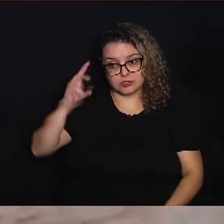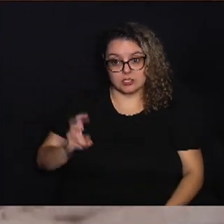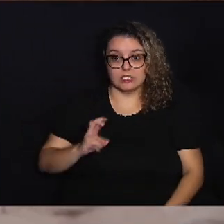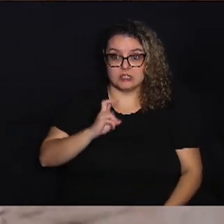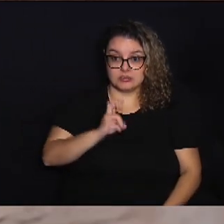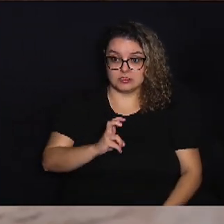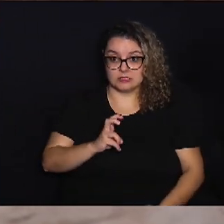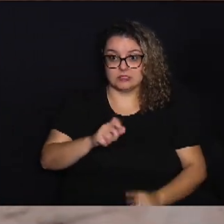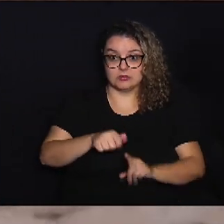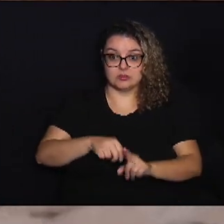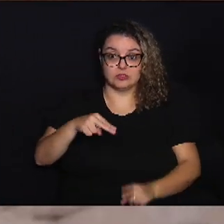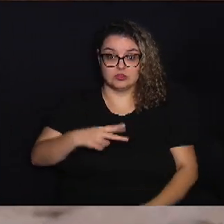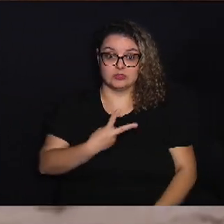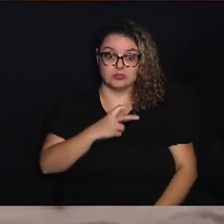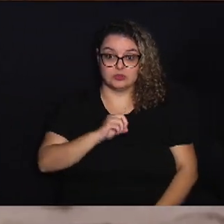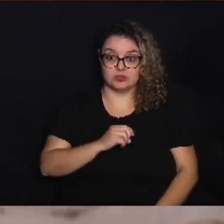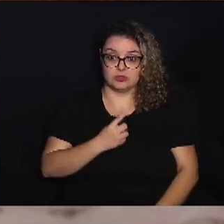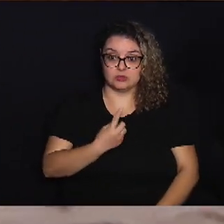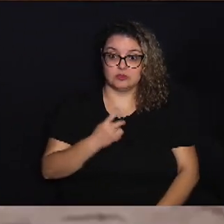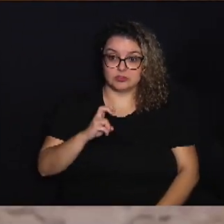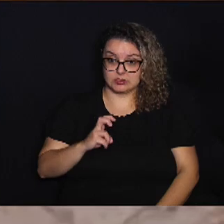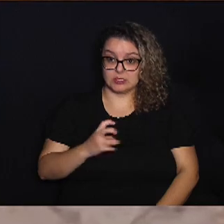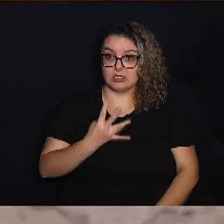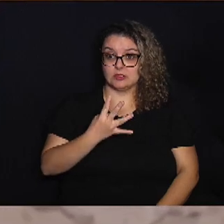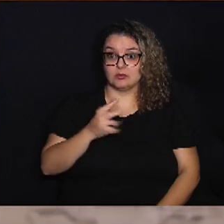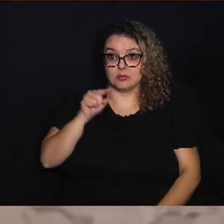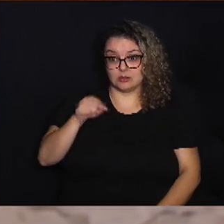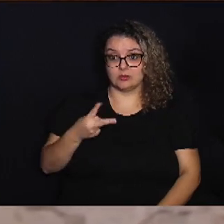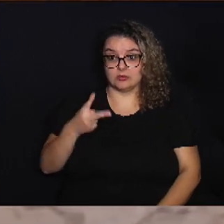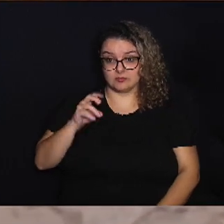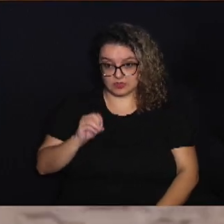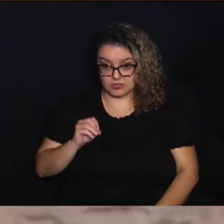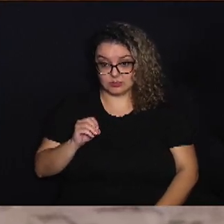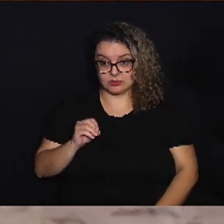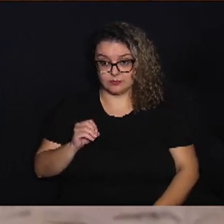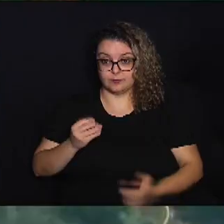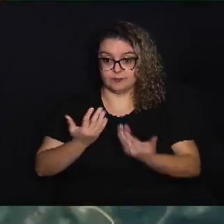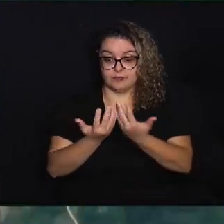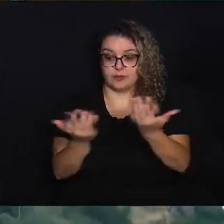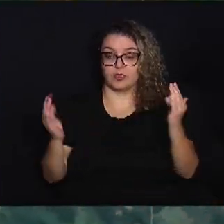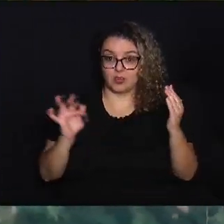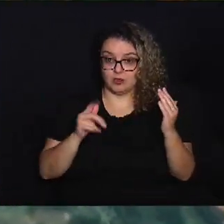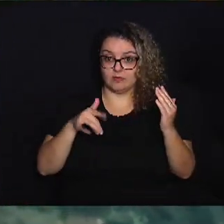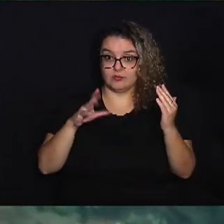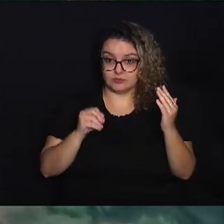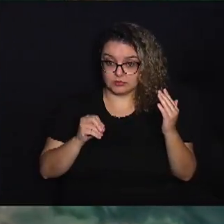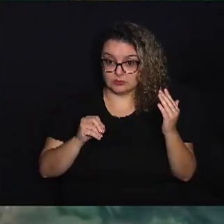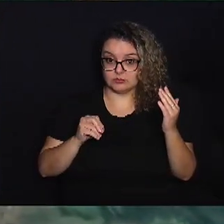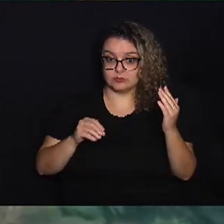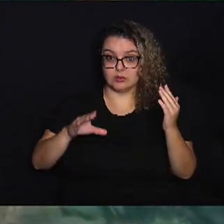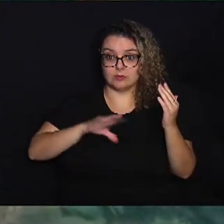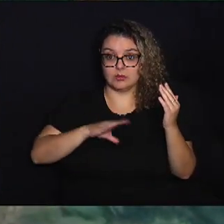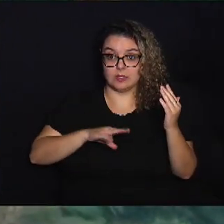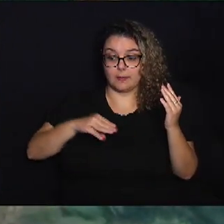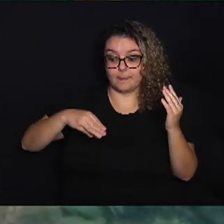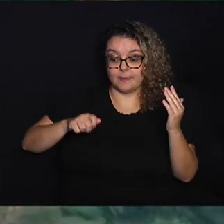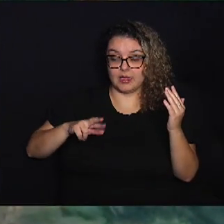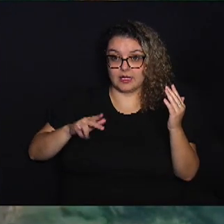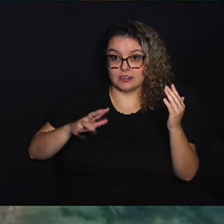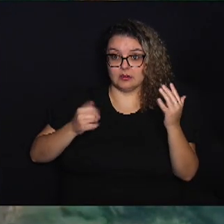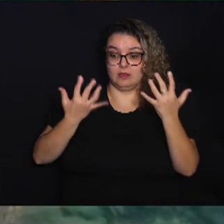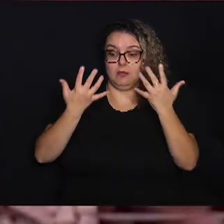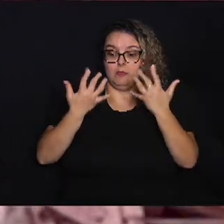de 2015, às 4h20 da tarde, a barragem de Fundão, no município de Mariana, em Minas Gerais, se